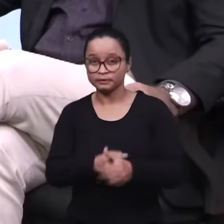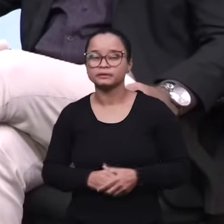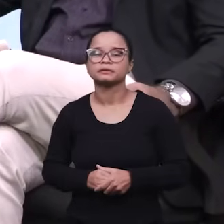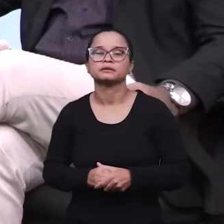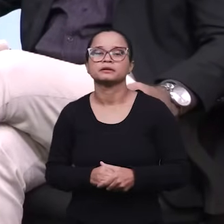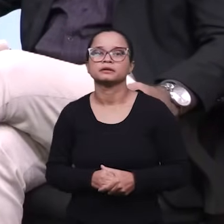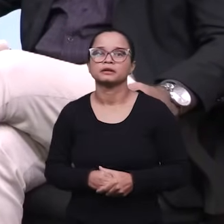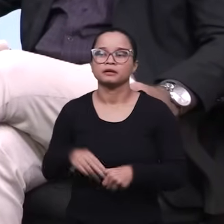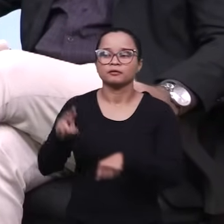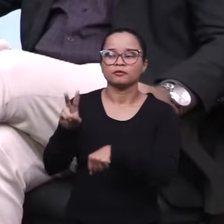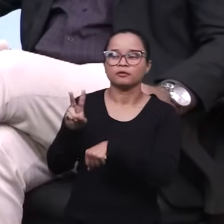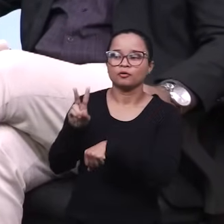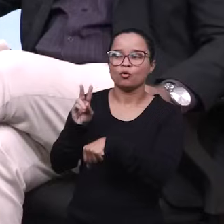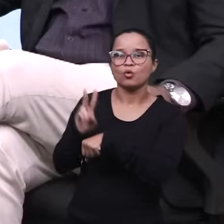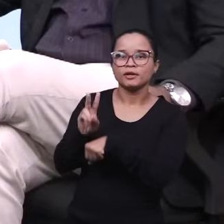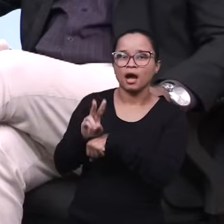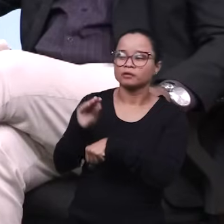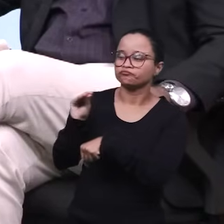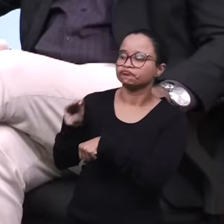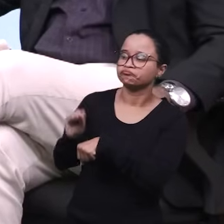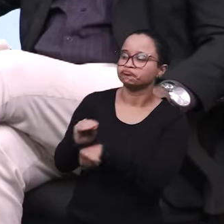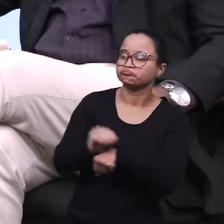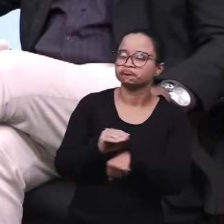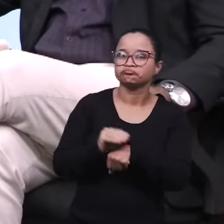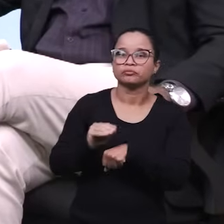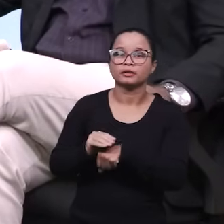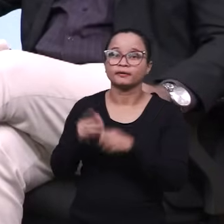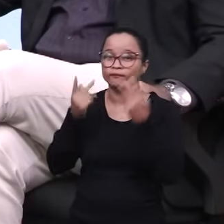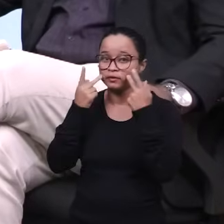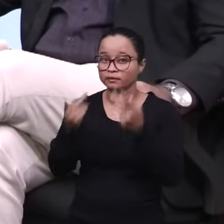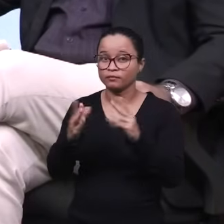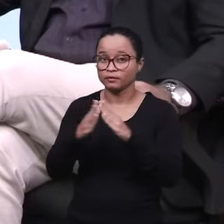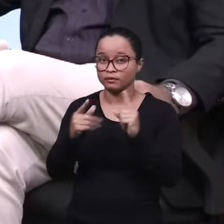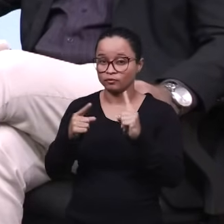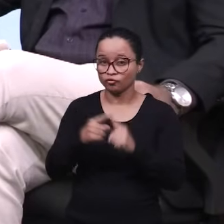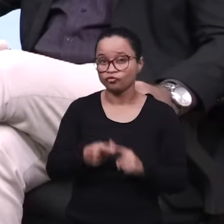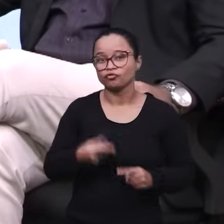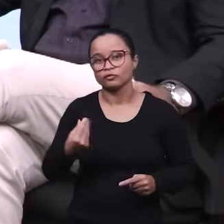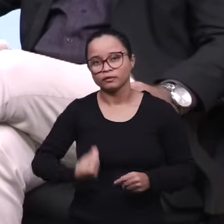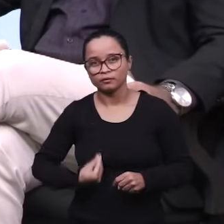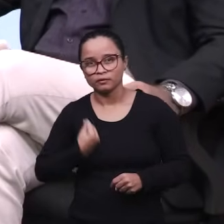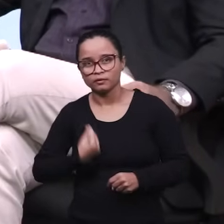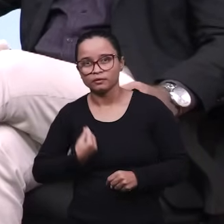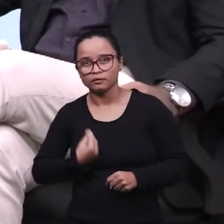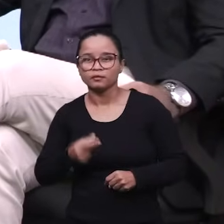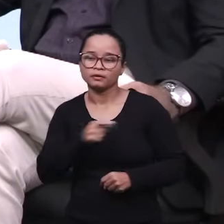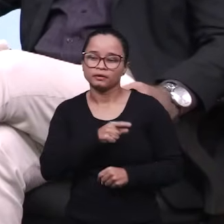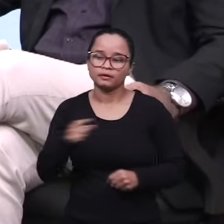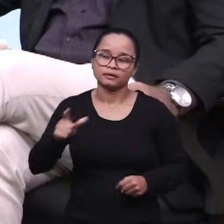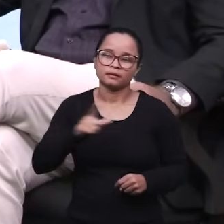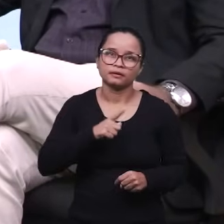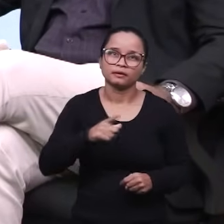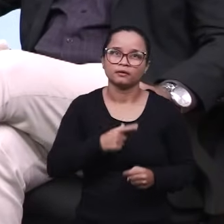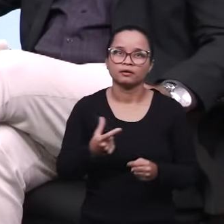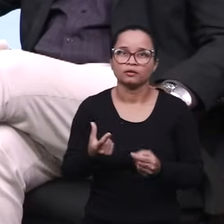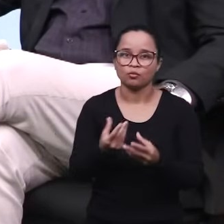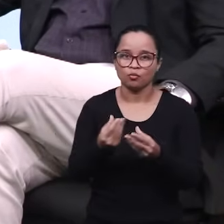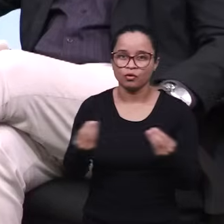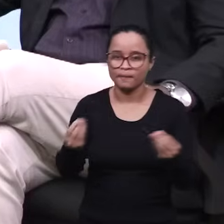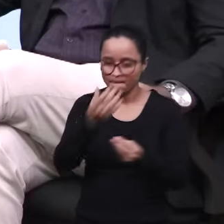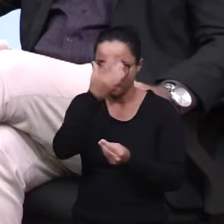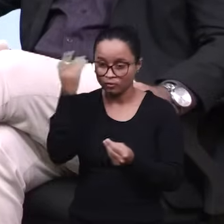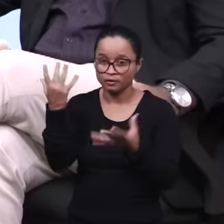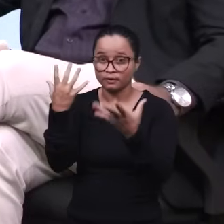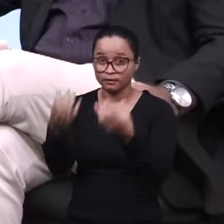supervisão, visitaram aquelas igrejas que por onde passaram, onde houve grande número de